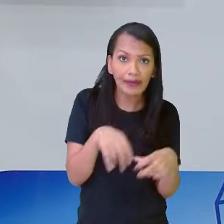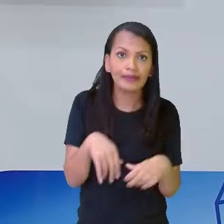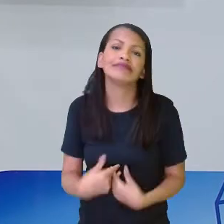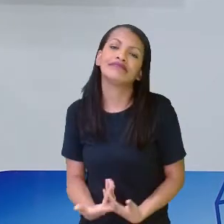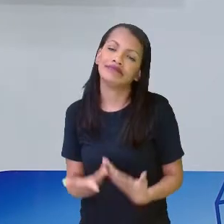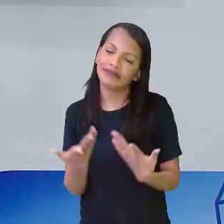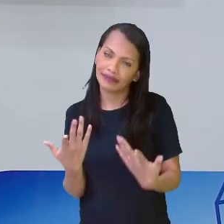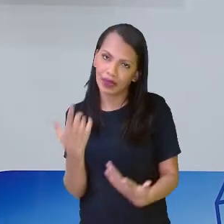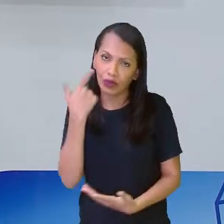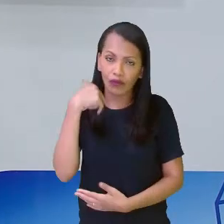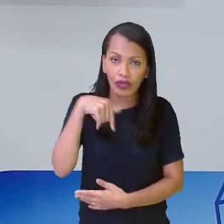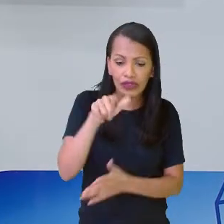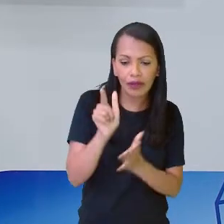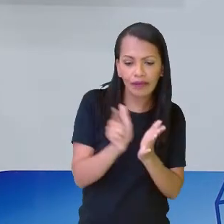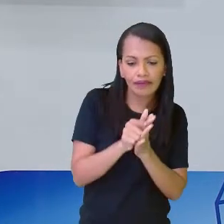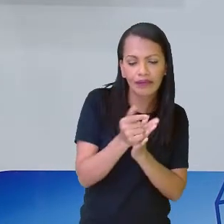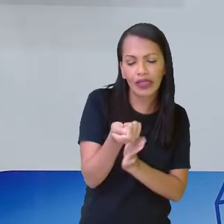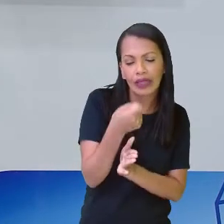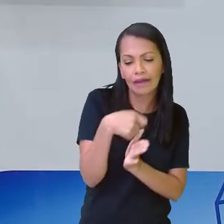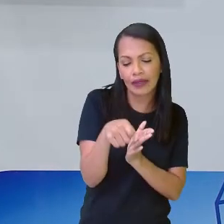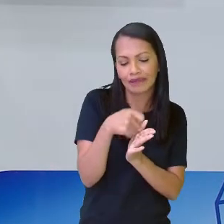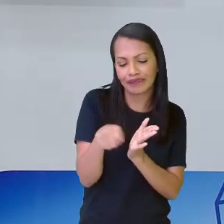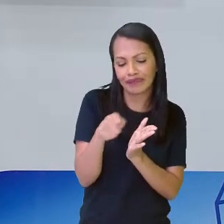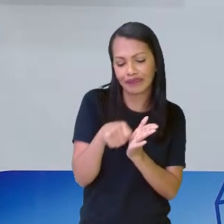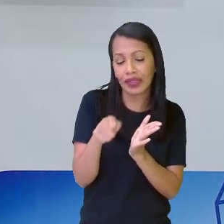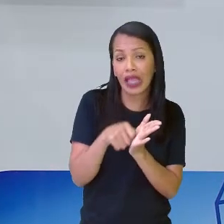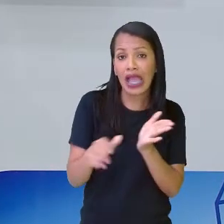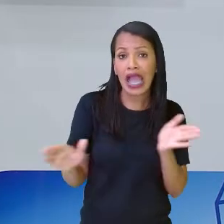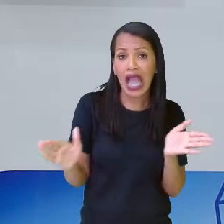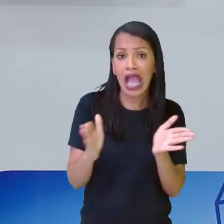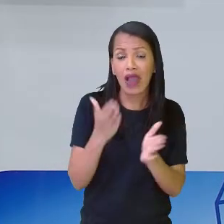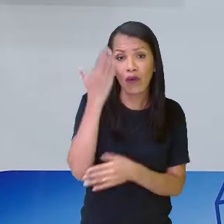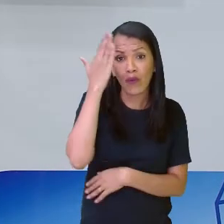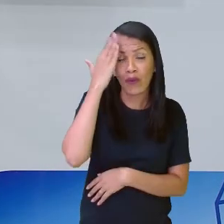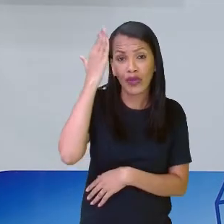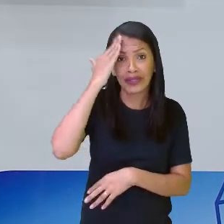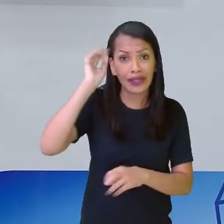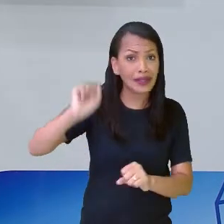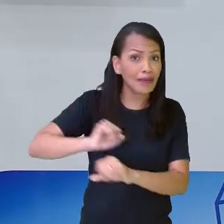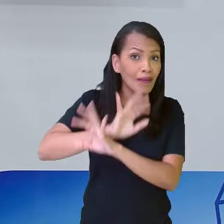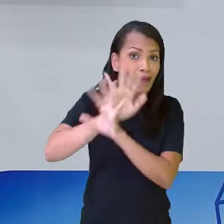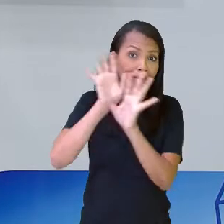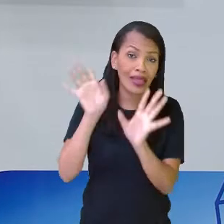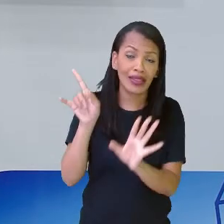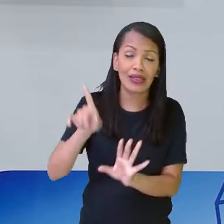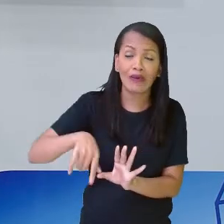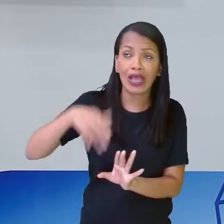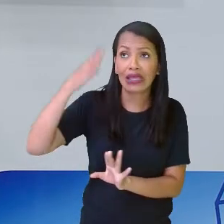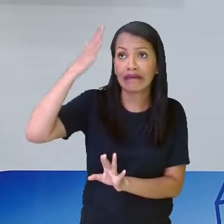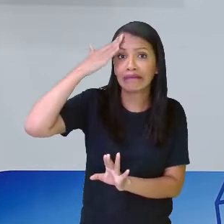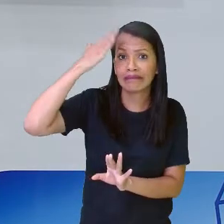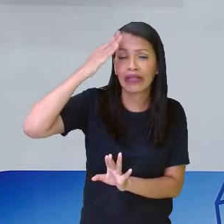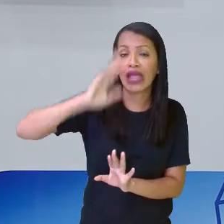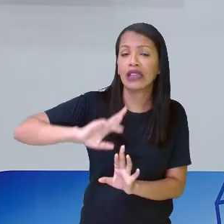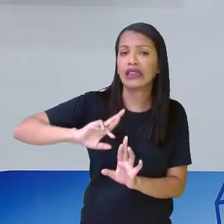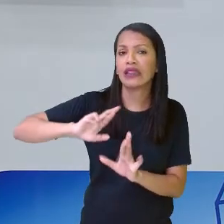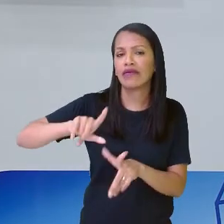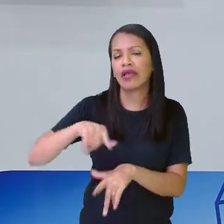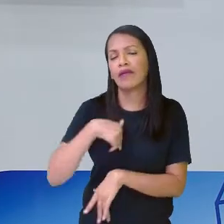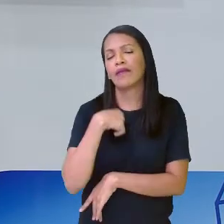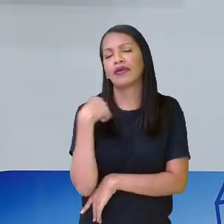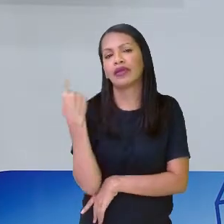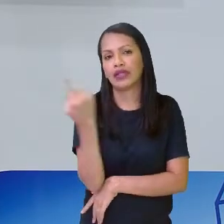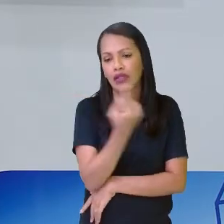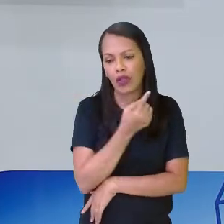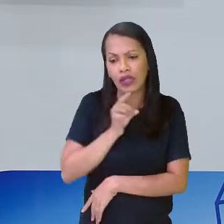quando a gente coloca isso no papel, essa interpretação da realidade vai ser peculiar, vai ser diferente. Porque cada um de